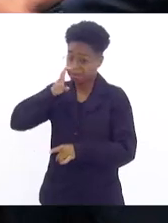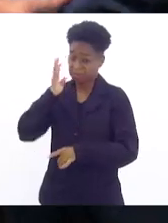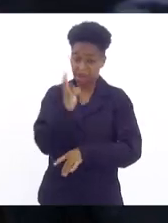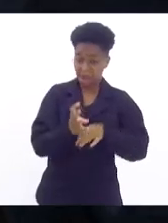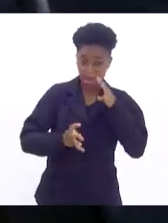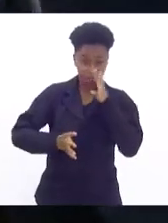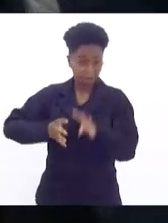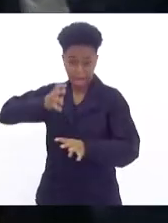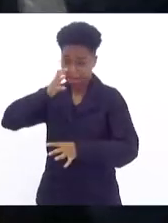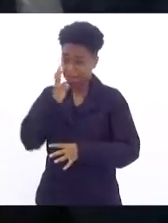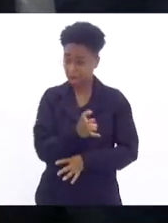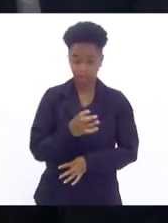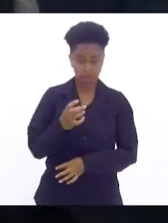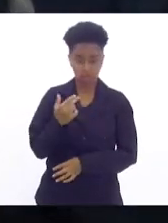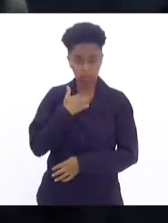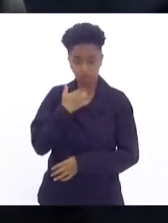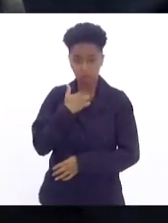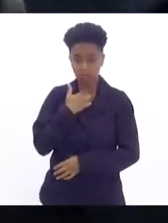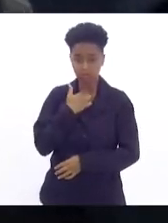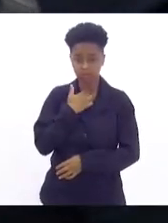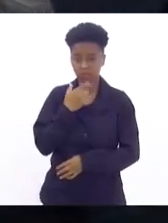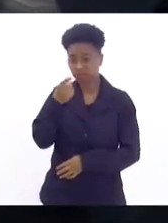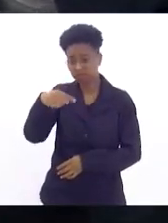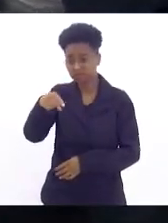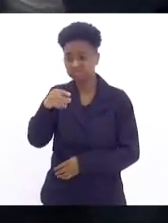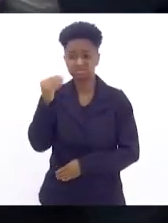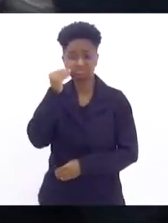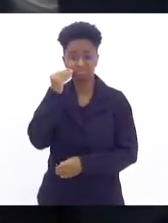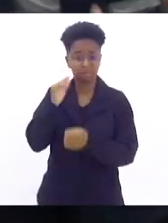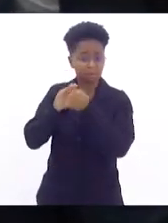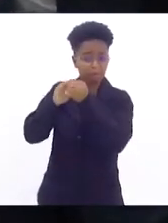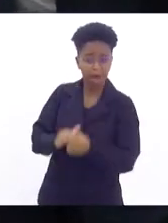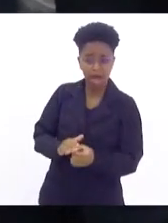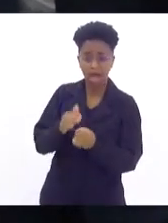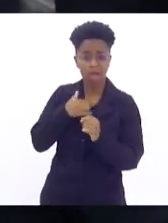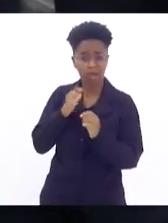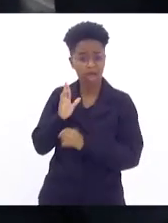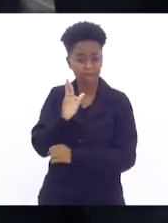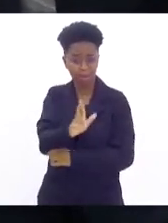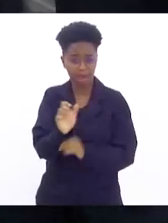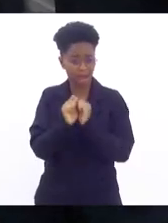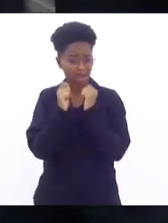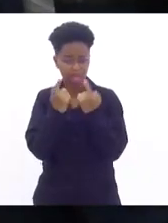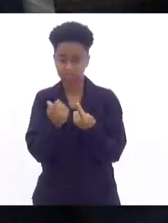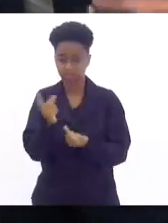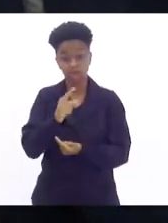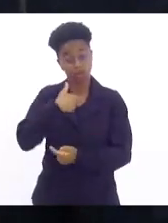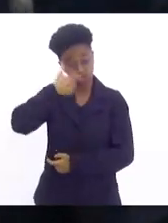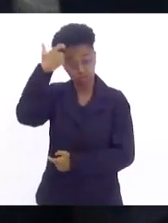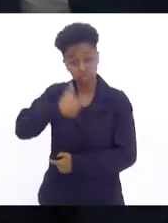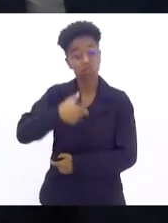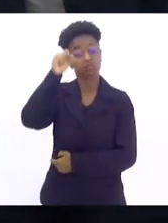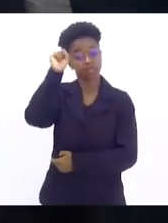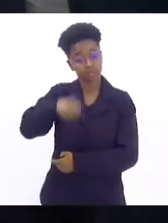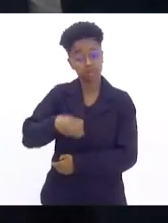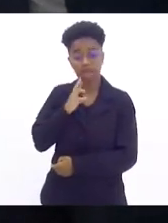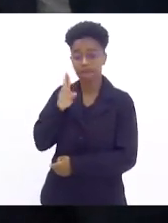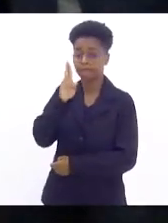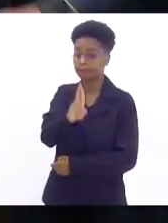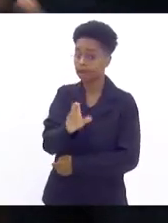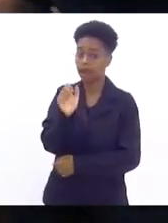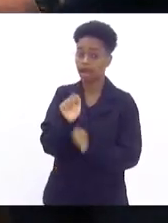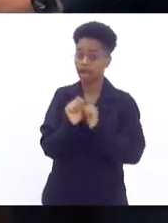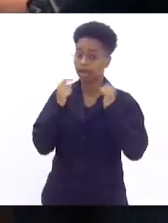para que algum Deputado me deponha enquanto uma representante da Assembleia Legislativa Eu Sou representante